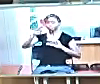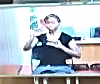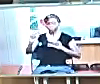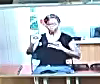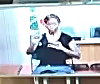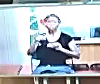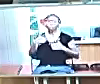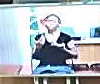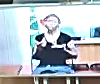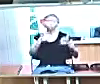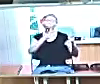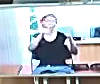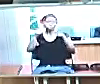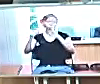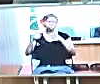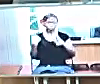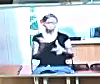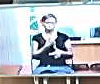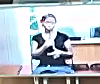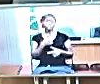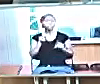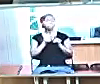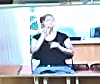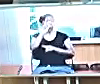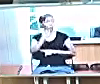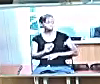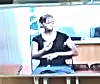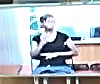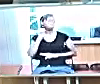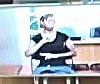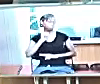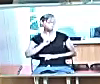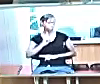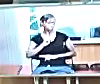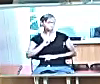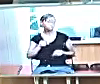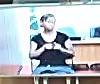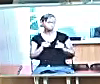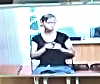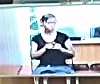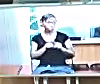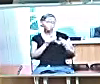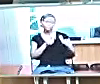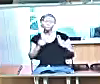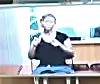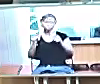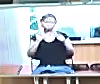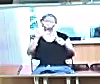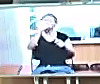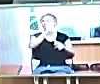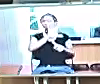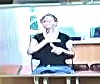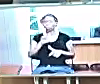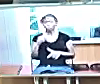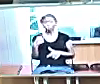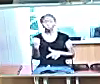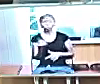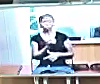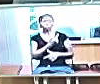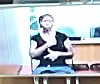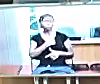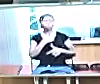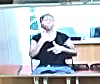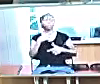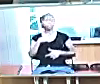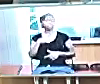localização e sul de minas também é um pouco do território dos territórios onde onde